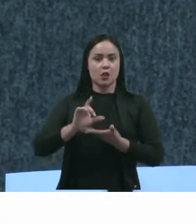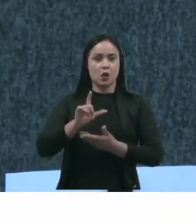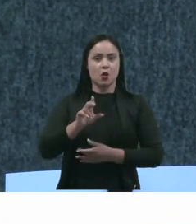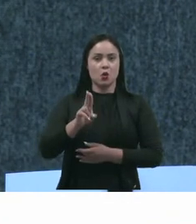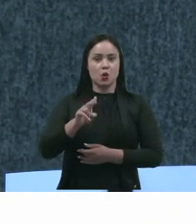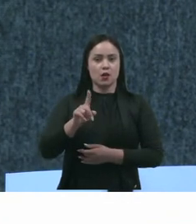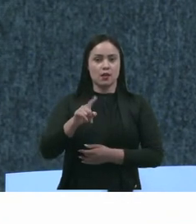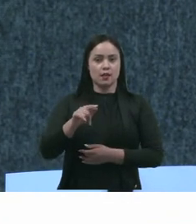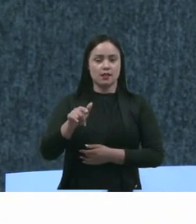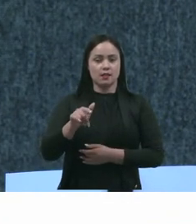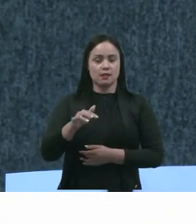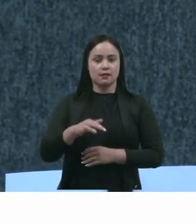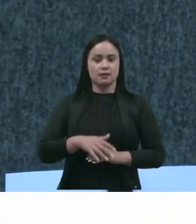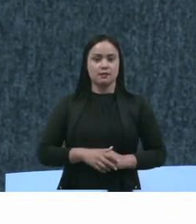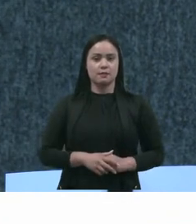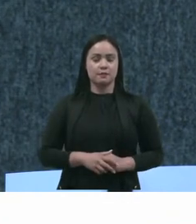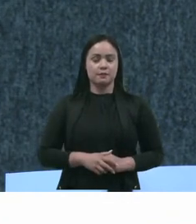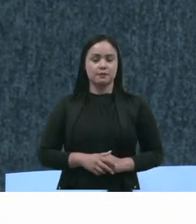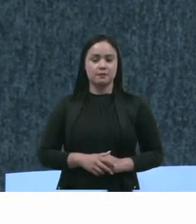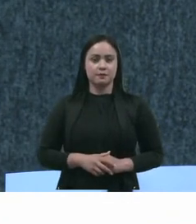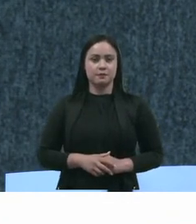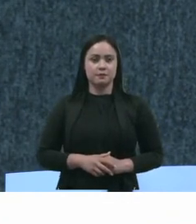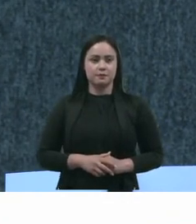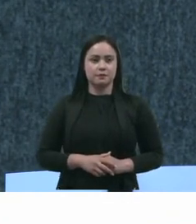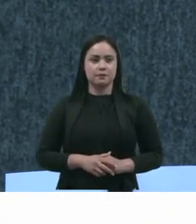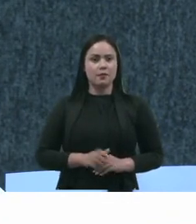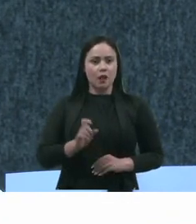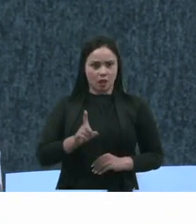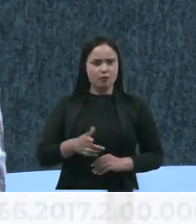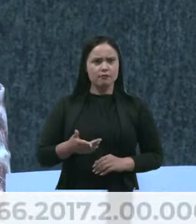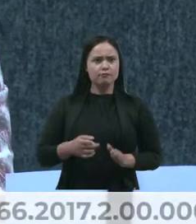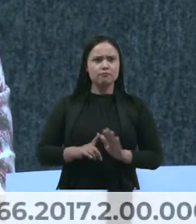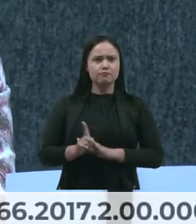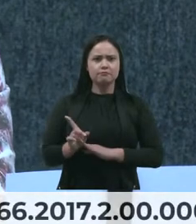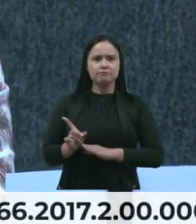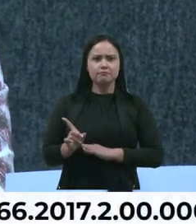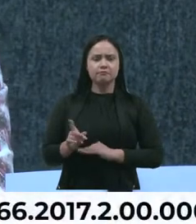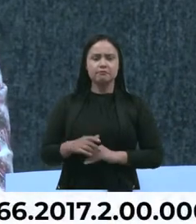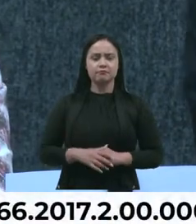Fernando Bandeira de Melo. É isso?